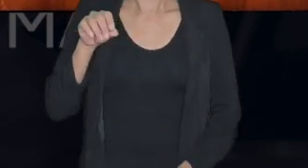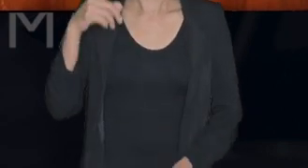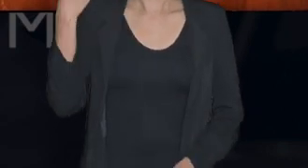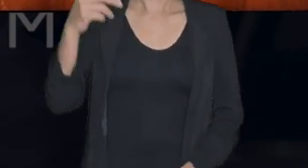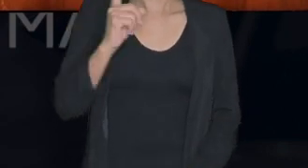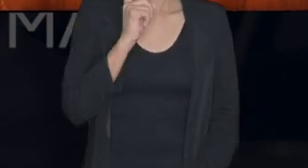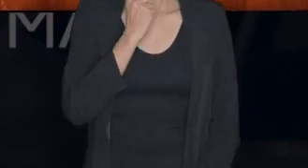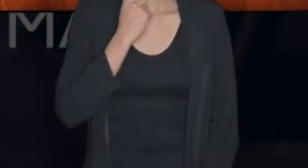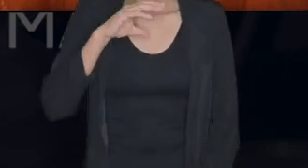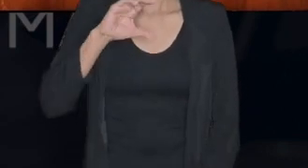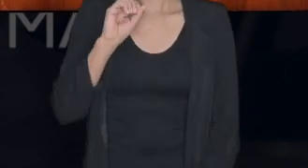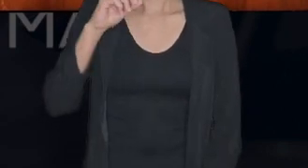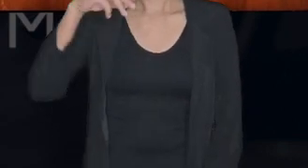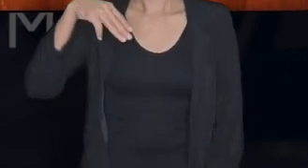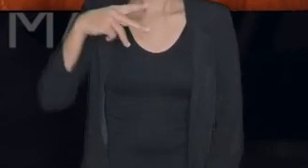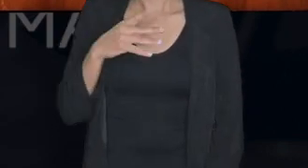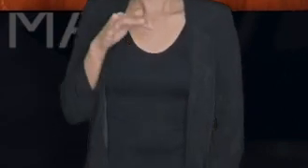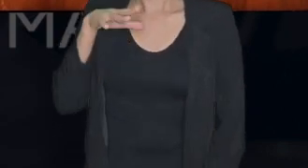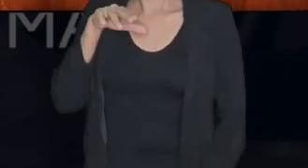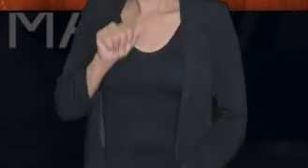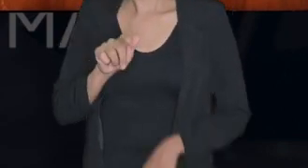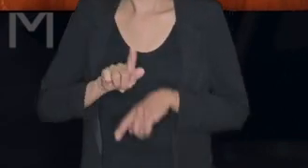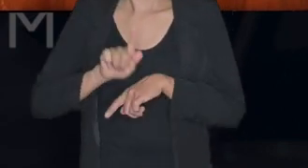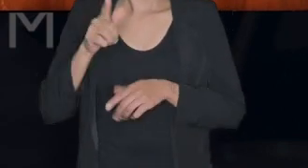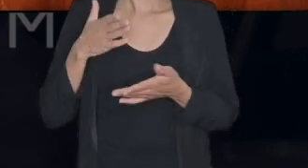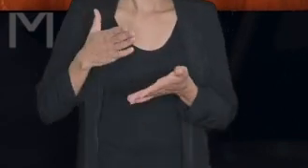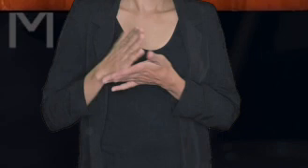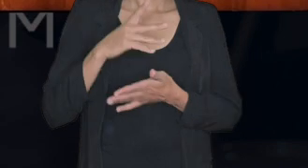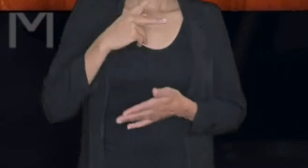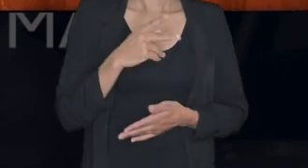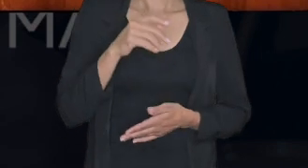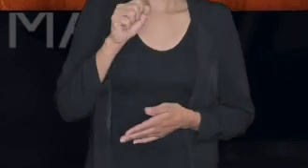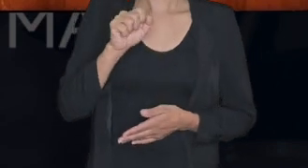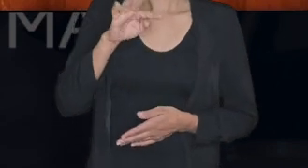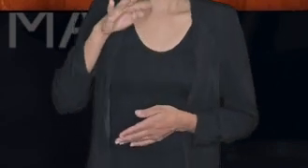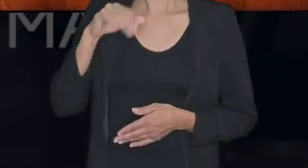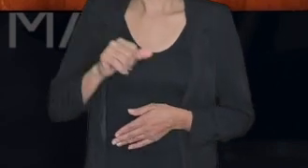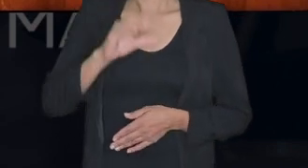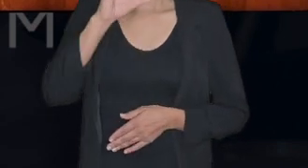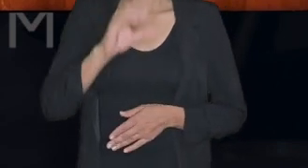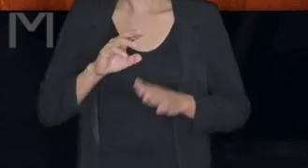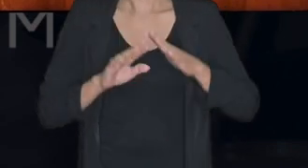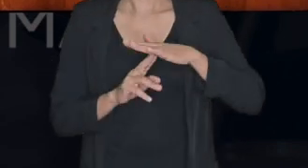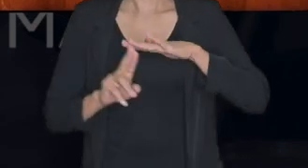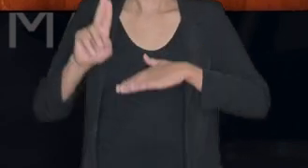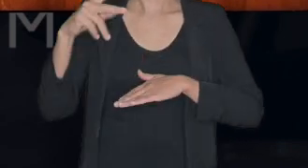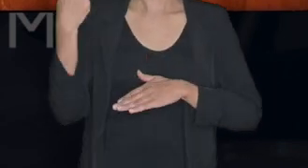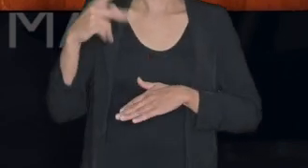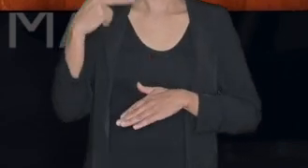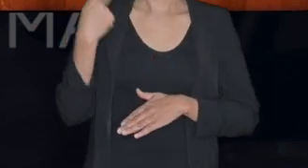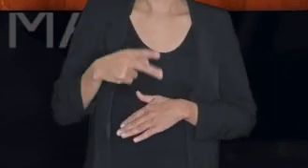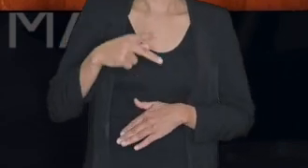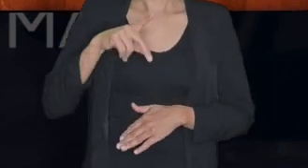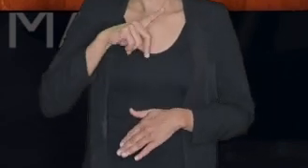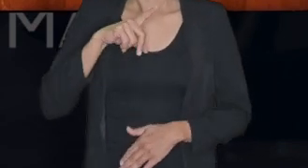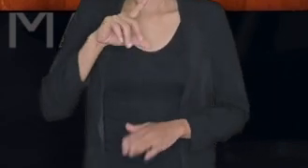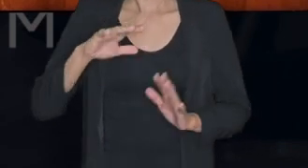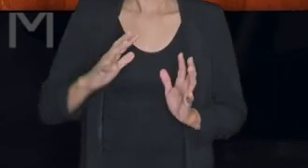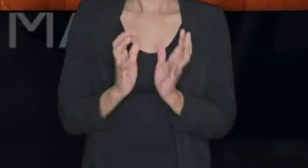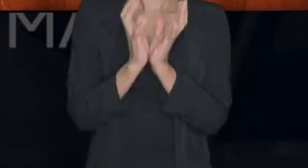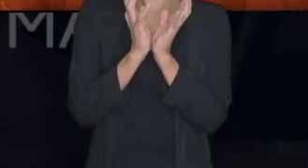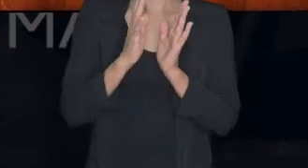pela Pontifícia Universidade Católica de São Paulo, universidade pela qual obteve o título de mestre em Direito das